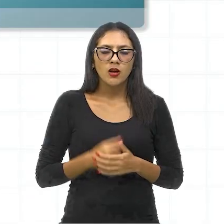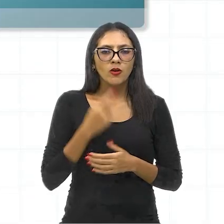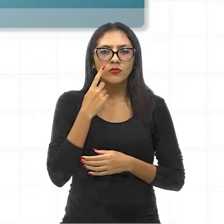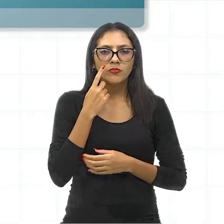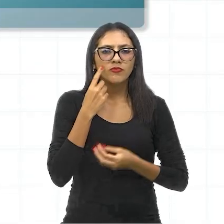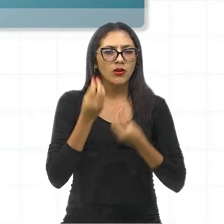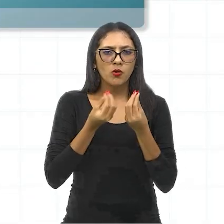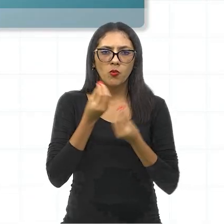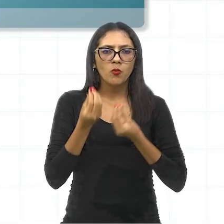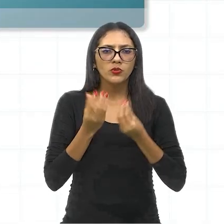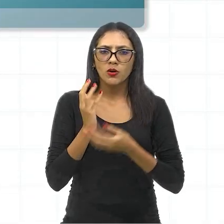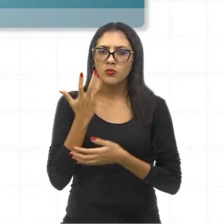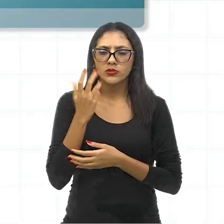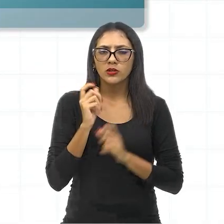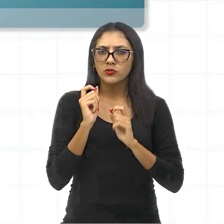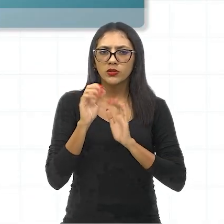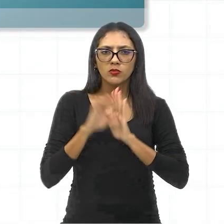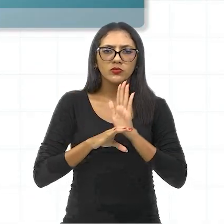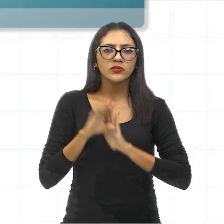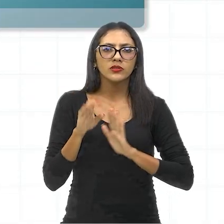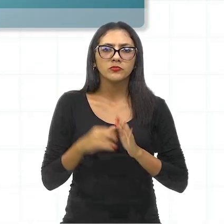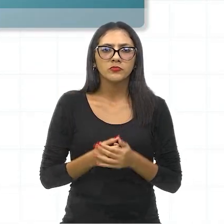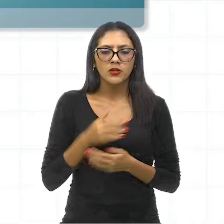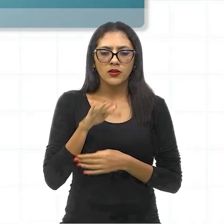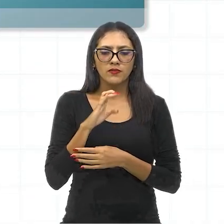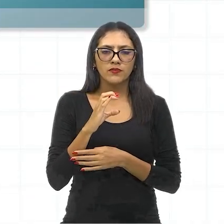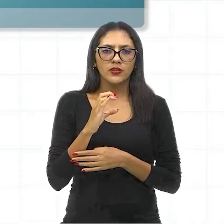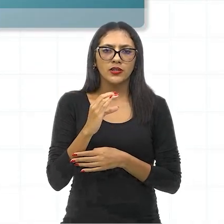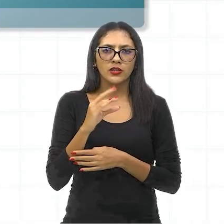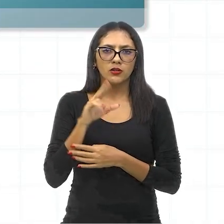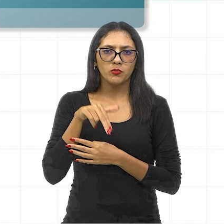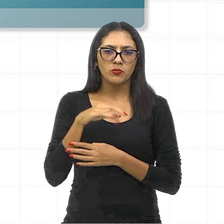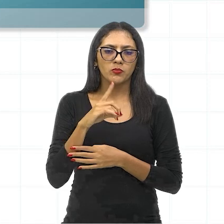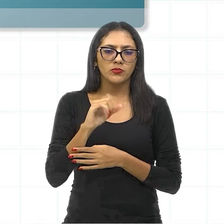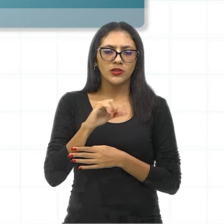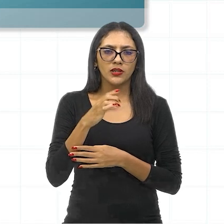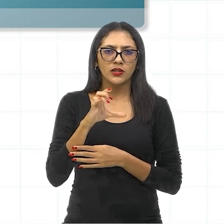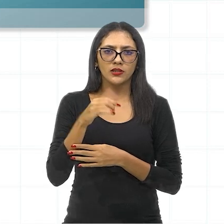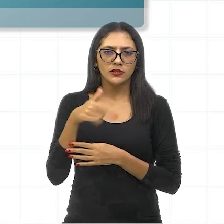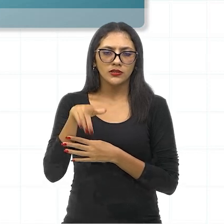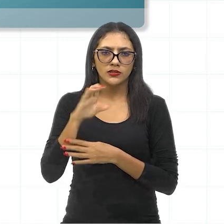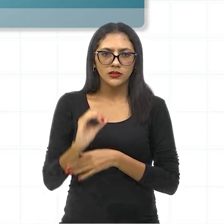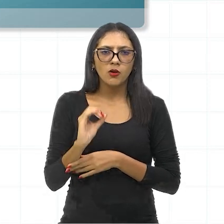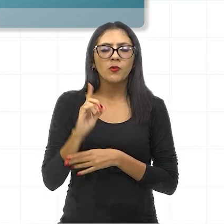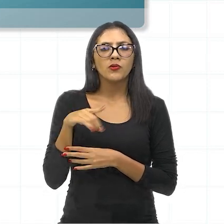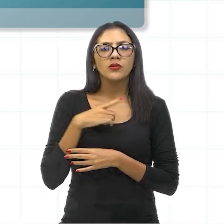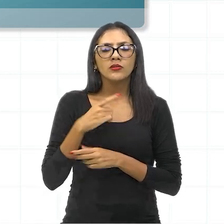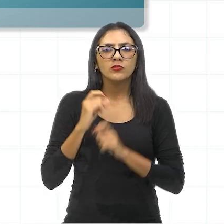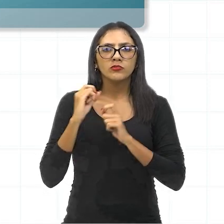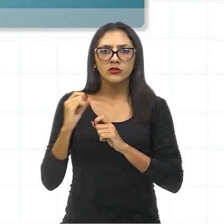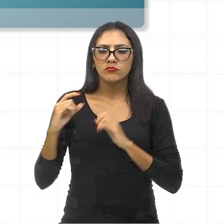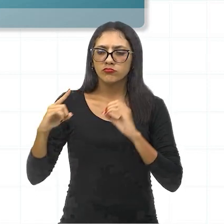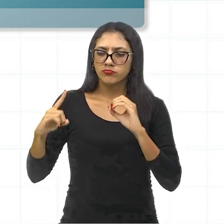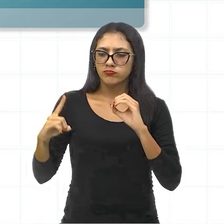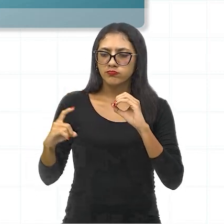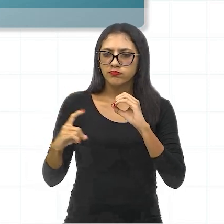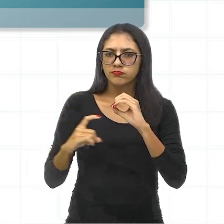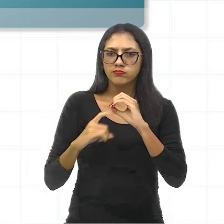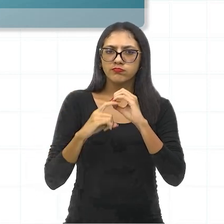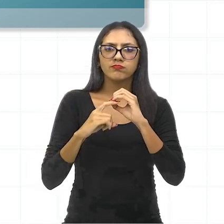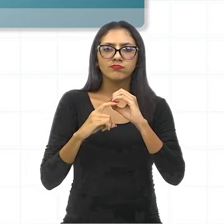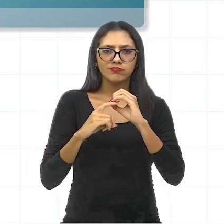fecundação. Olha aí na nossa próxima imagem. A fecundação é o momento em que o espermatozoide se encontrará com o óvulo, formando